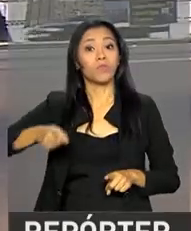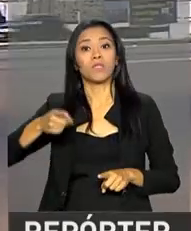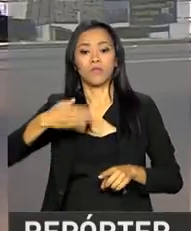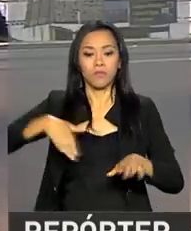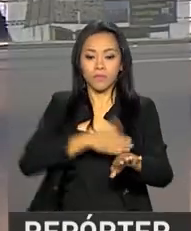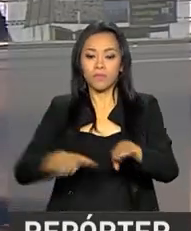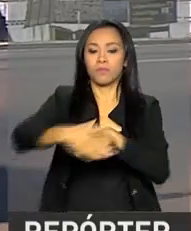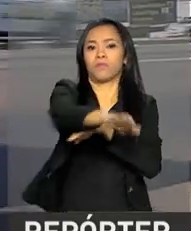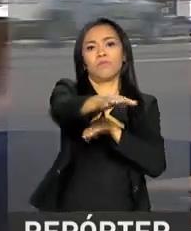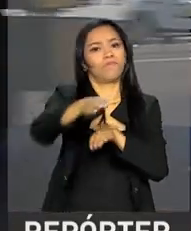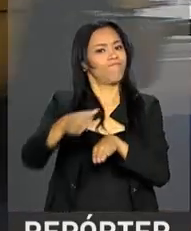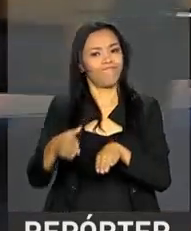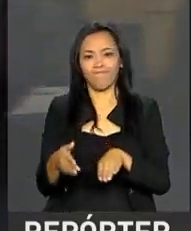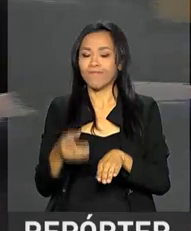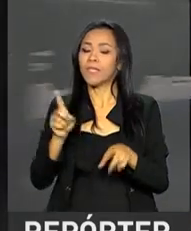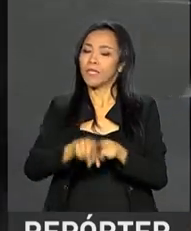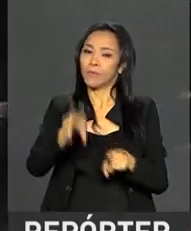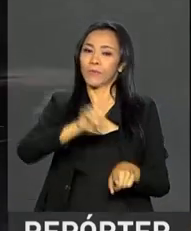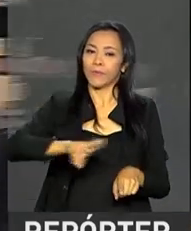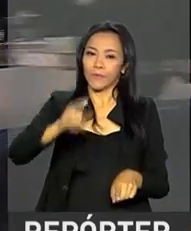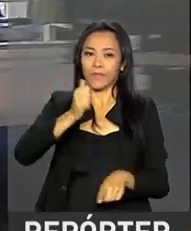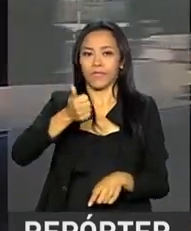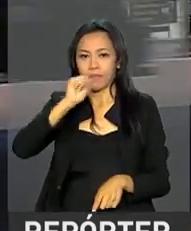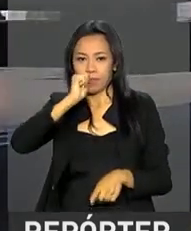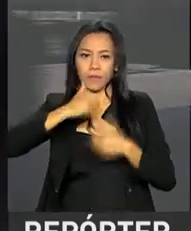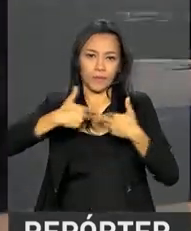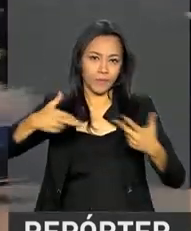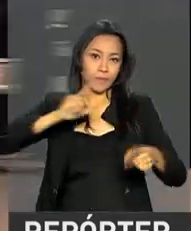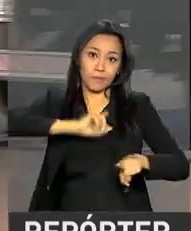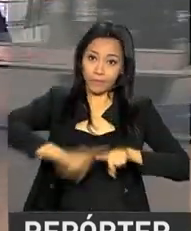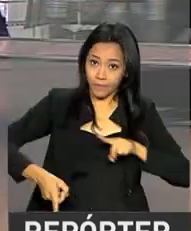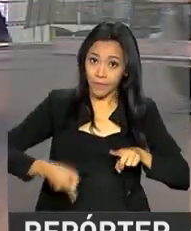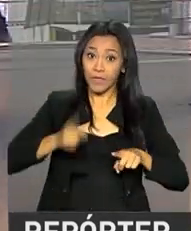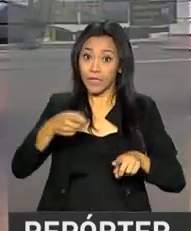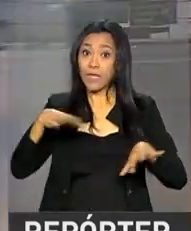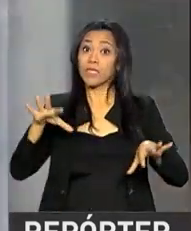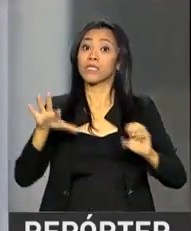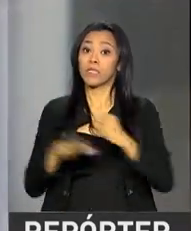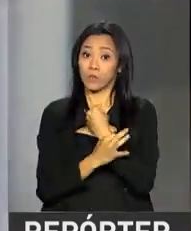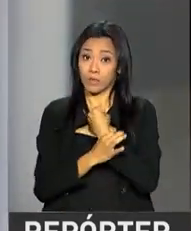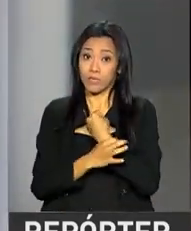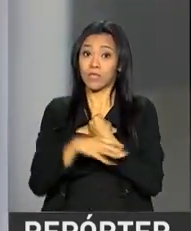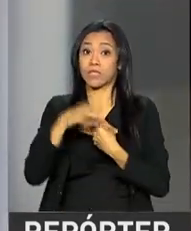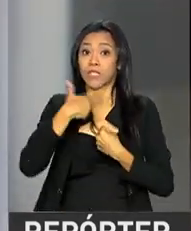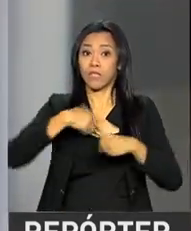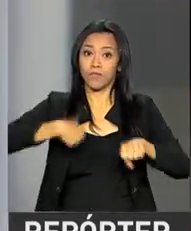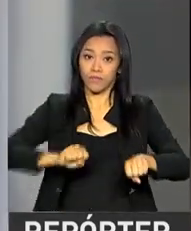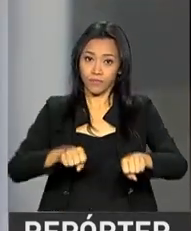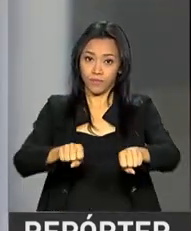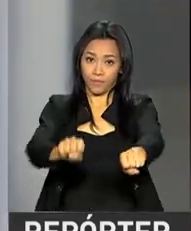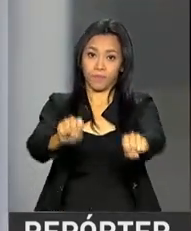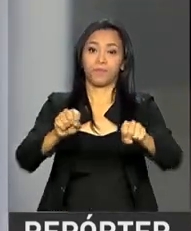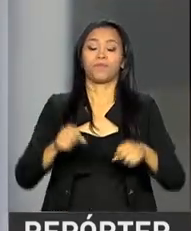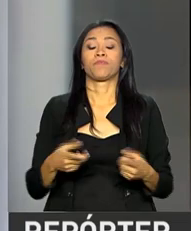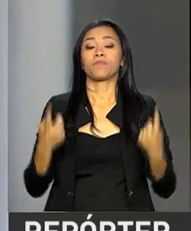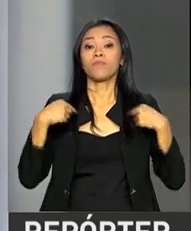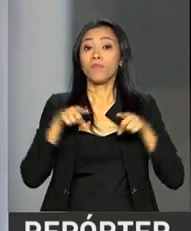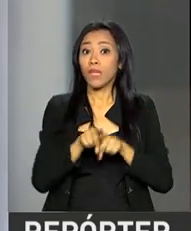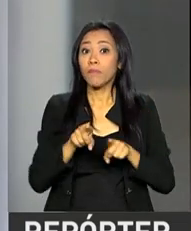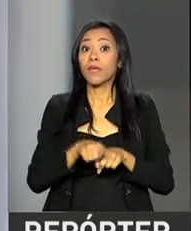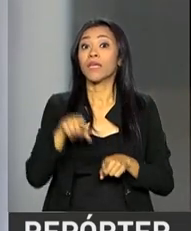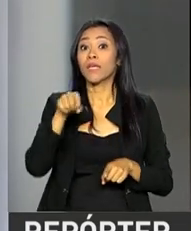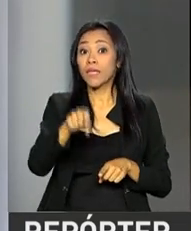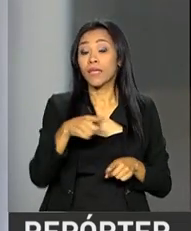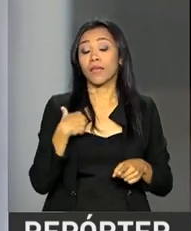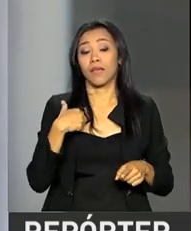e atenção especial à segurança dos motociclistas outra recomendação é que o motorista faça a revisão